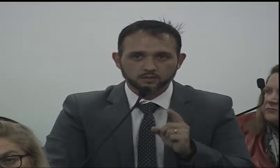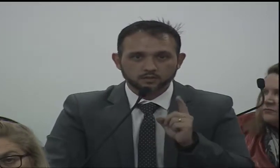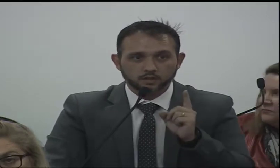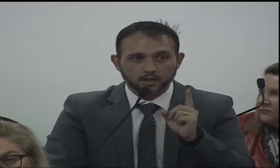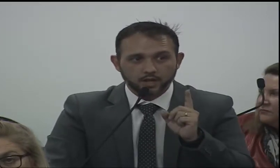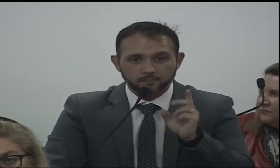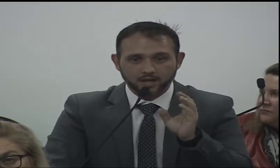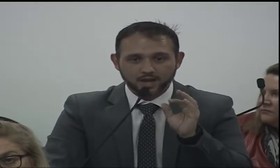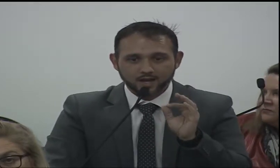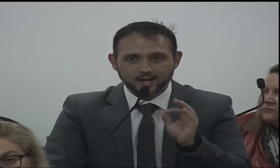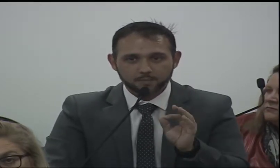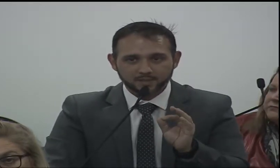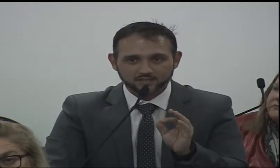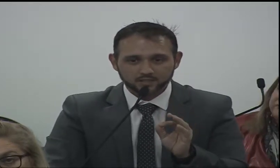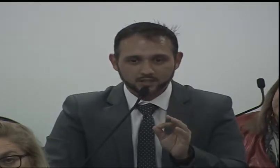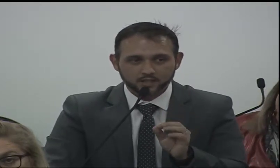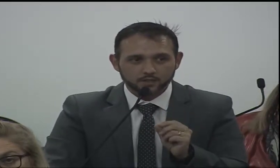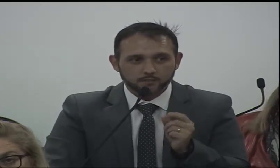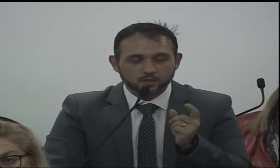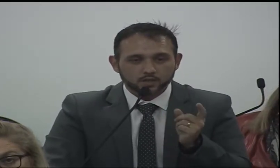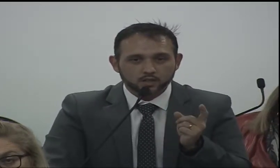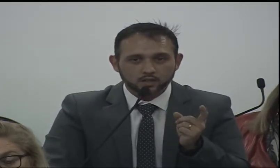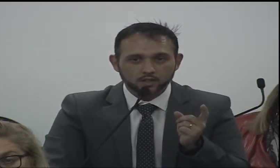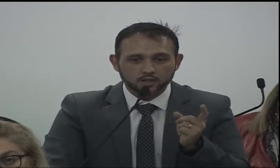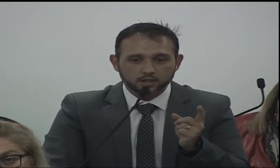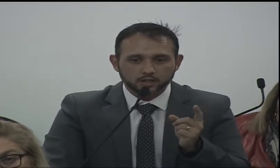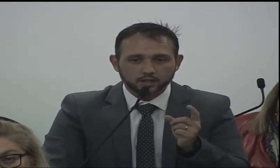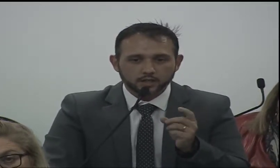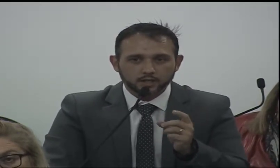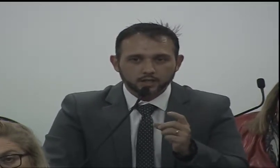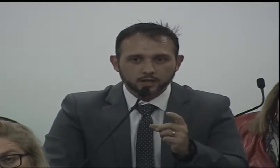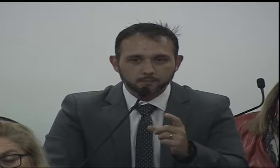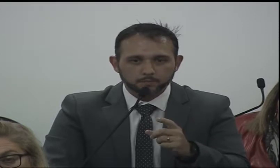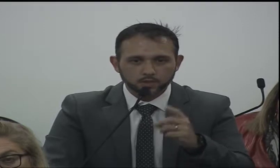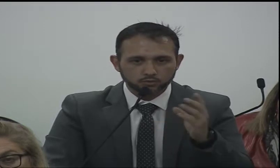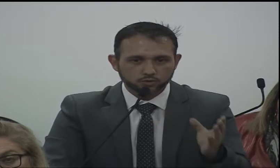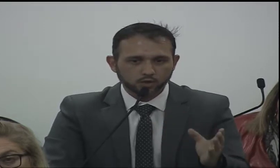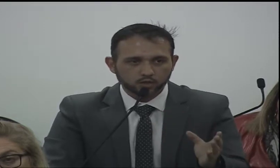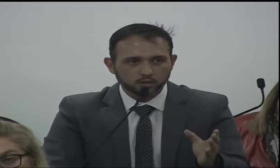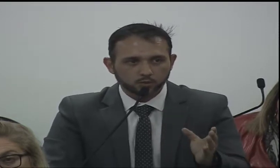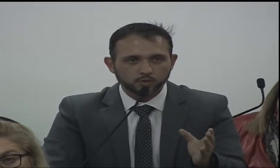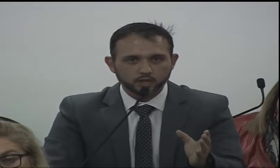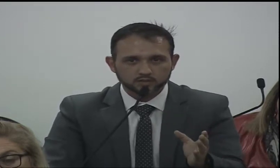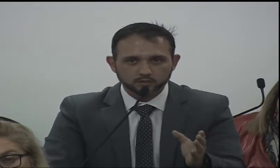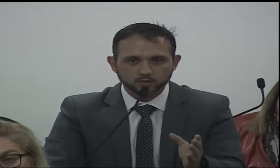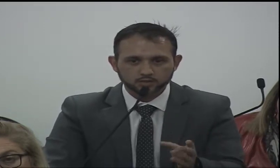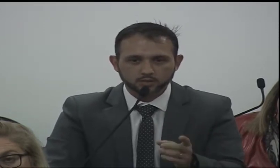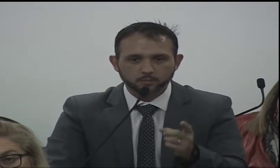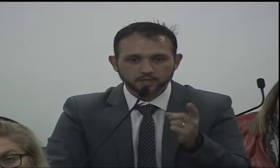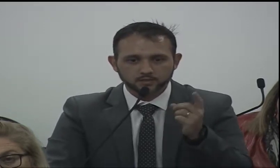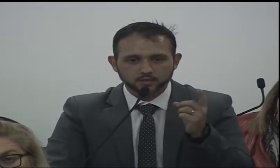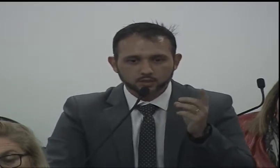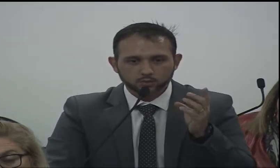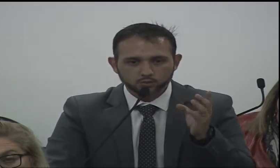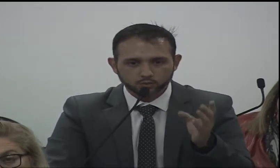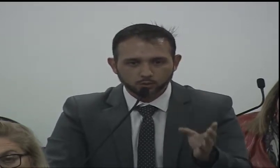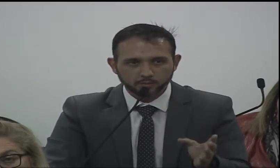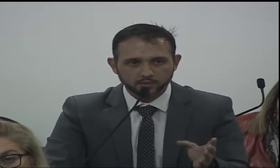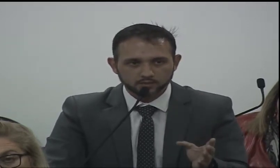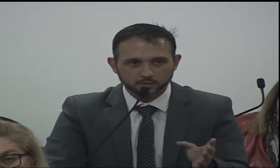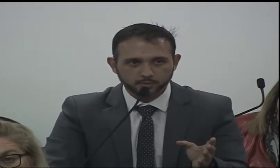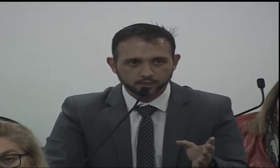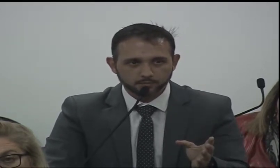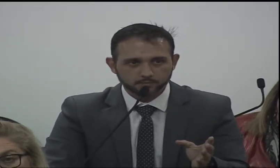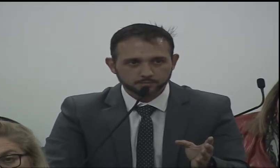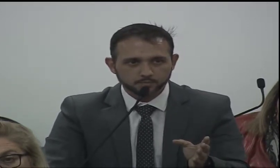é para capacitar e não só com relação à educação mas culturalmente